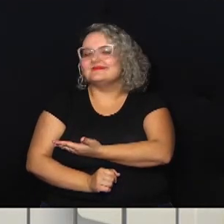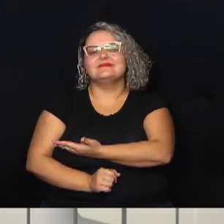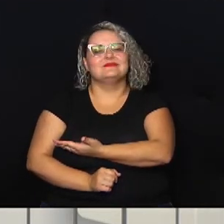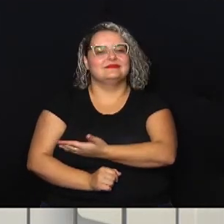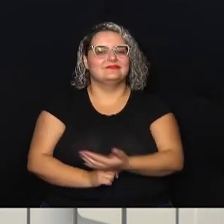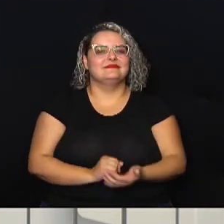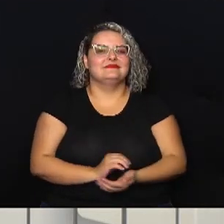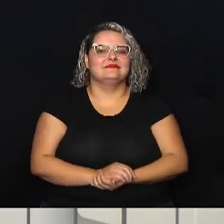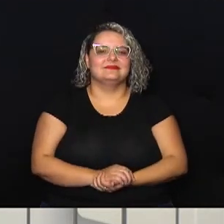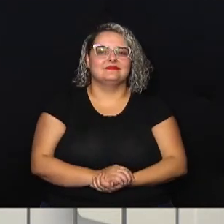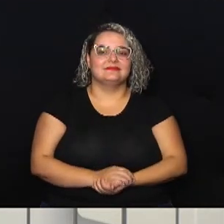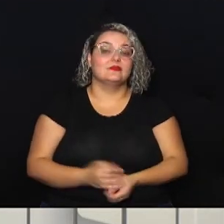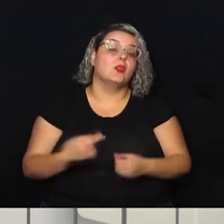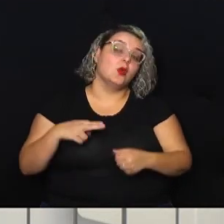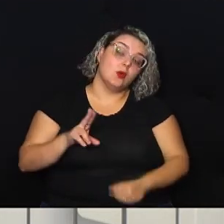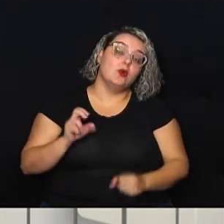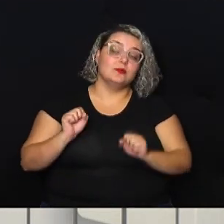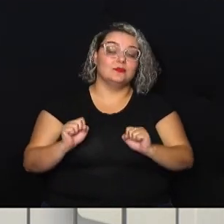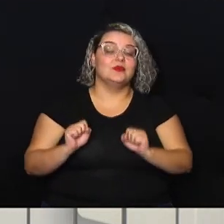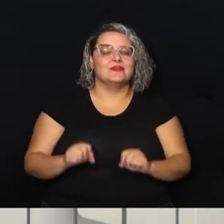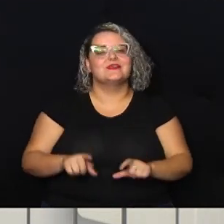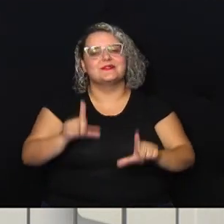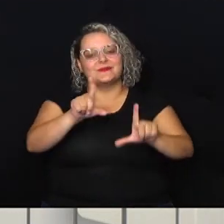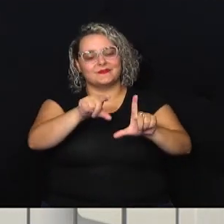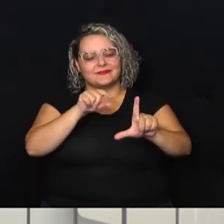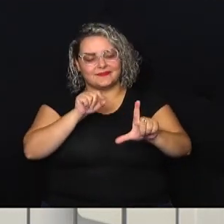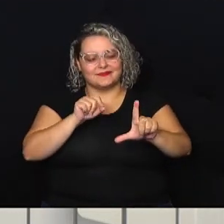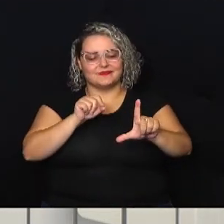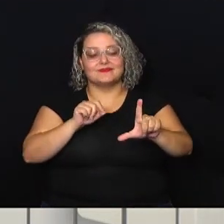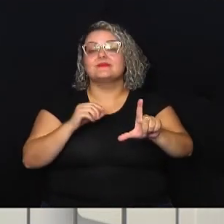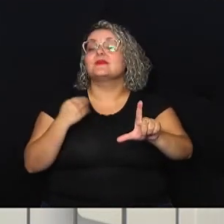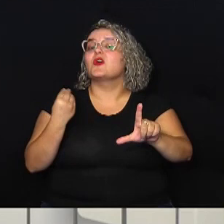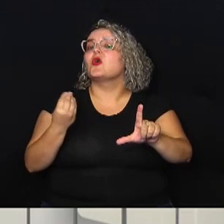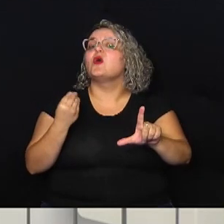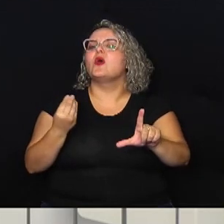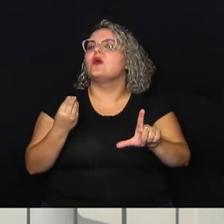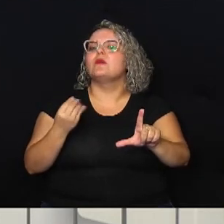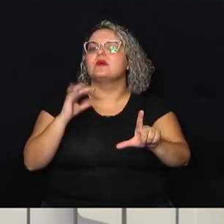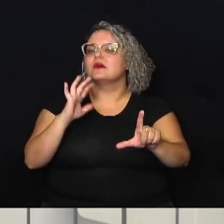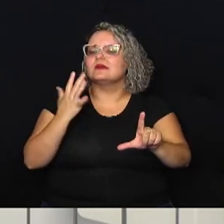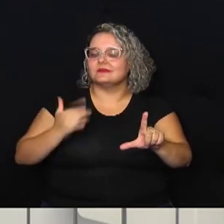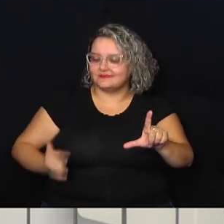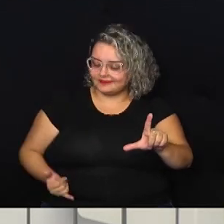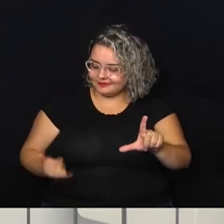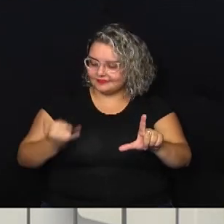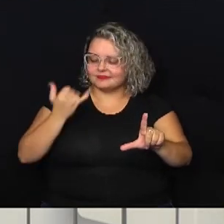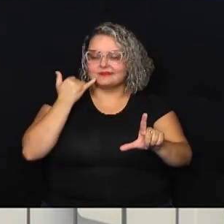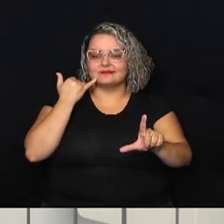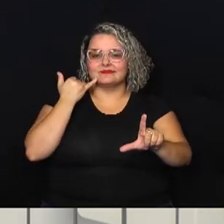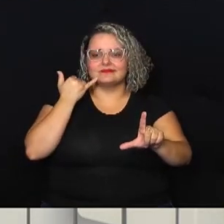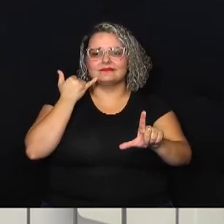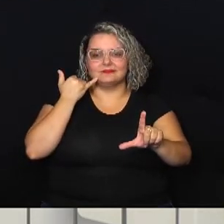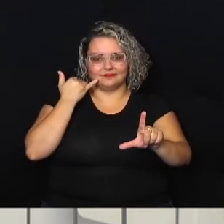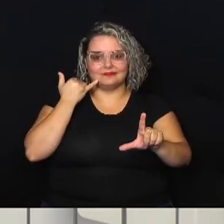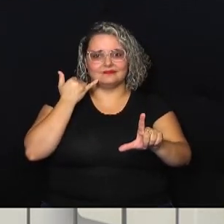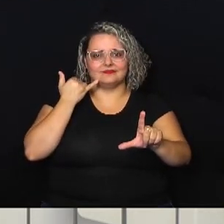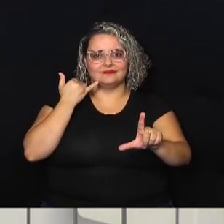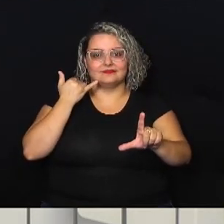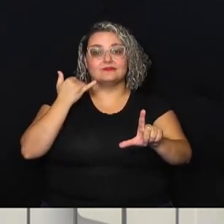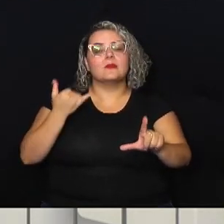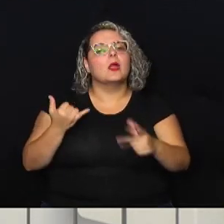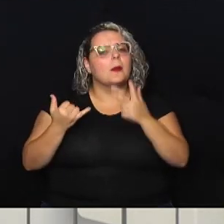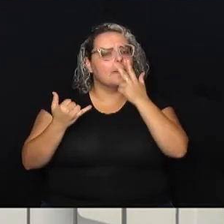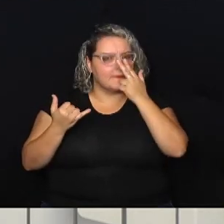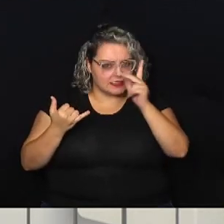978293776. Ou você tem a opção de enviar uma mensagem através do nosso QR Code. Como é que ele funciona? Está com o seu celular aí perto?